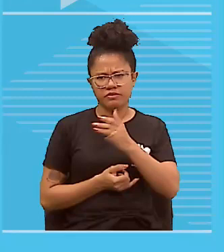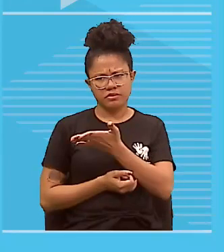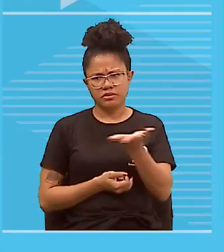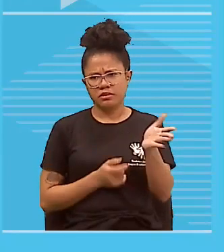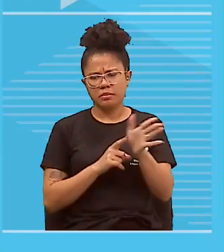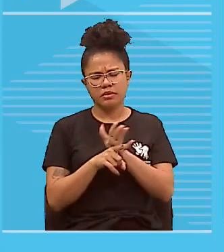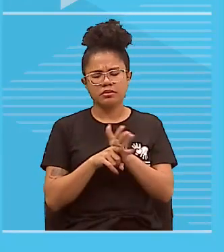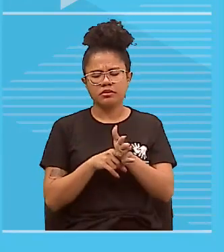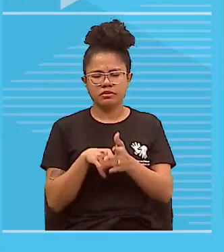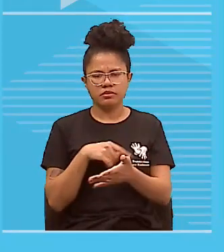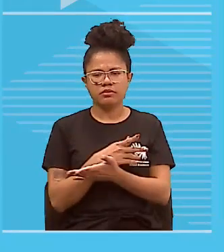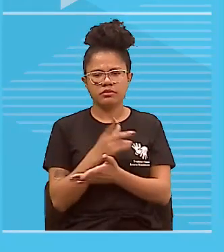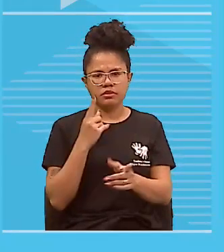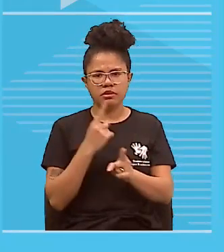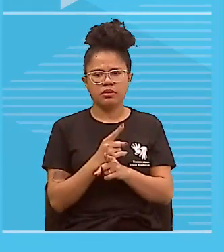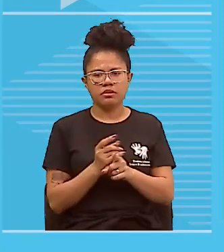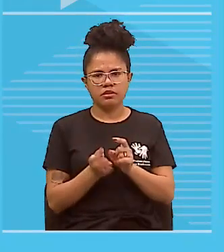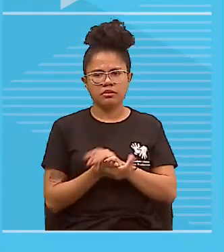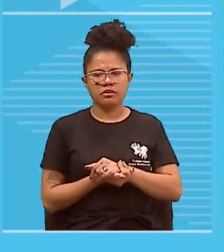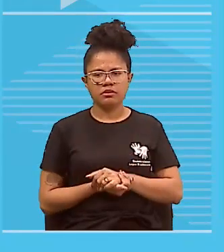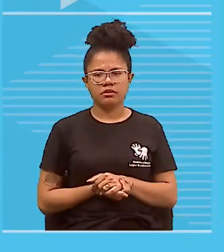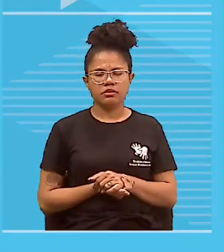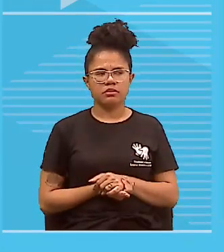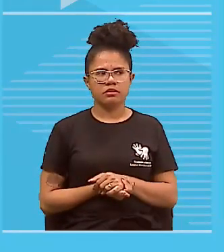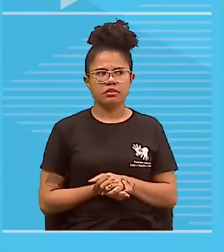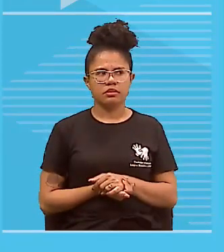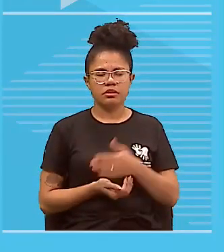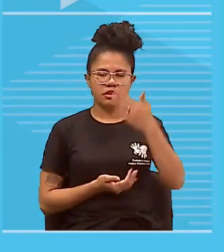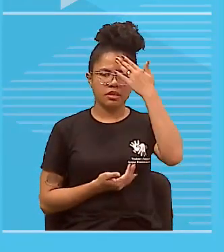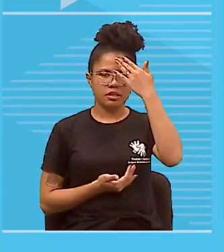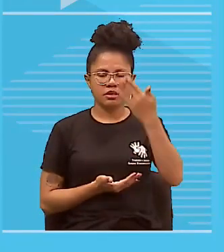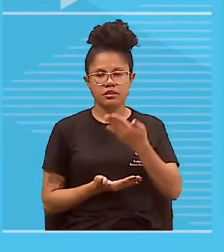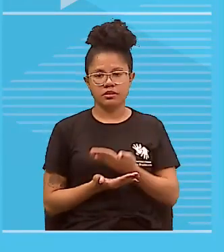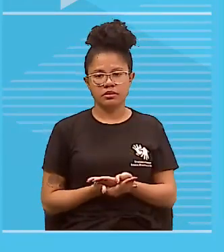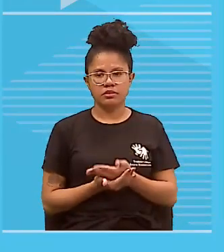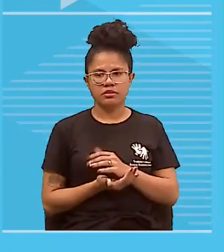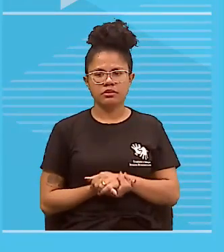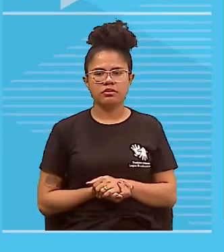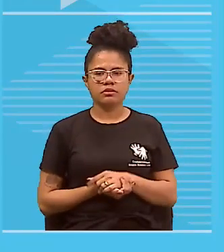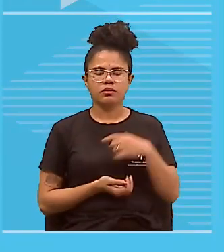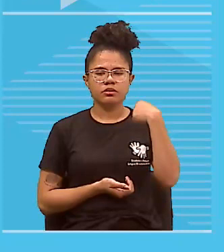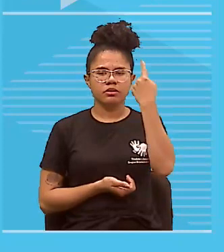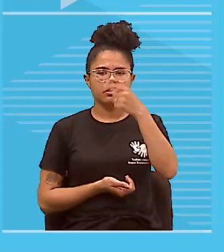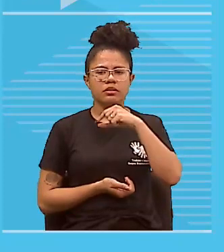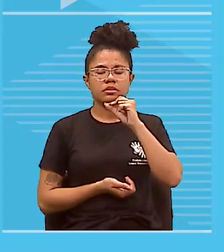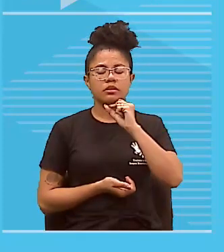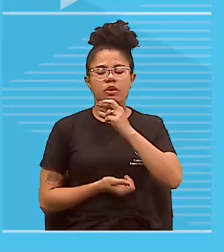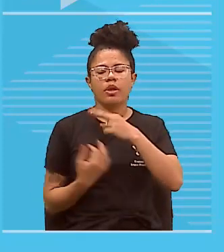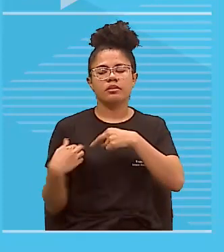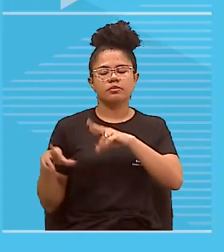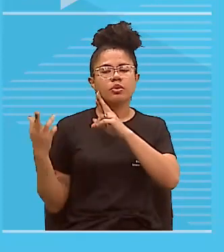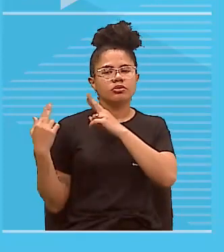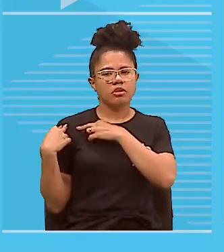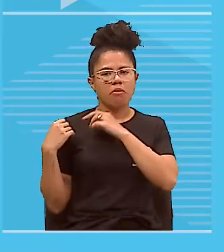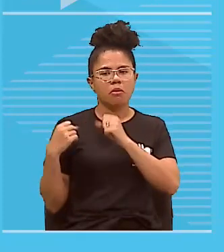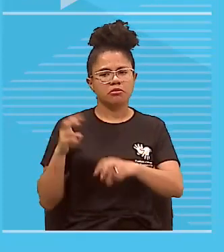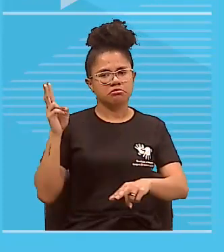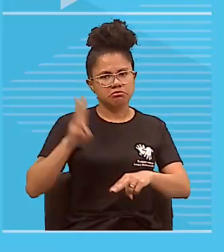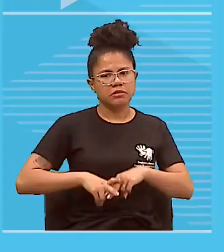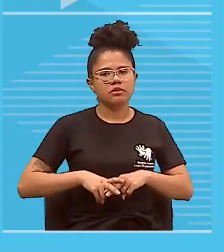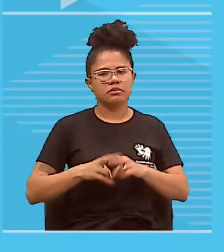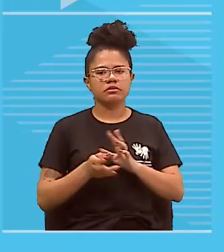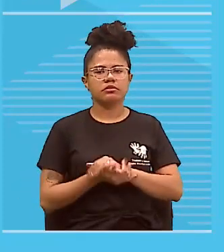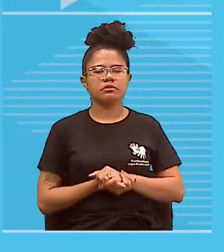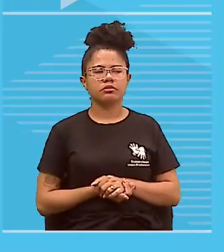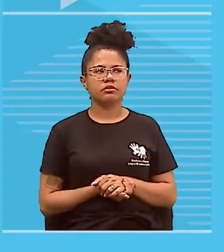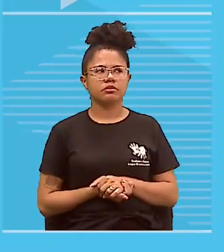acha, Jack. É, foi horrível esse caso. E eu espero que quem causou, né, isso esteja pagando.